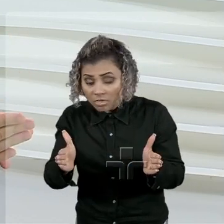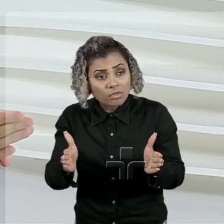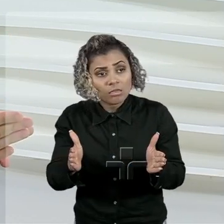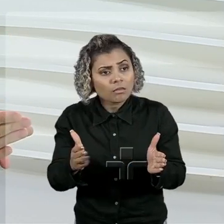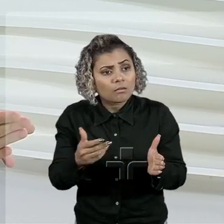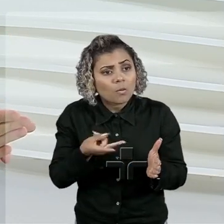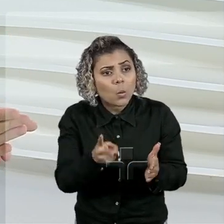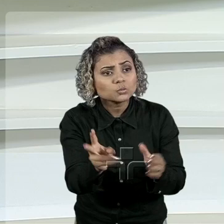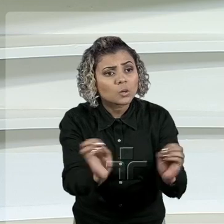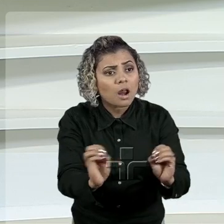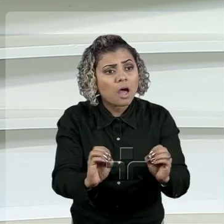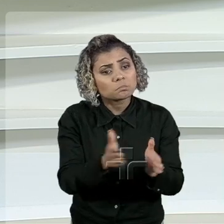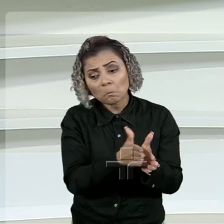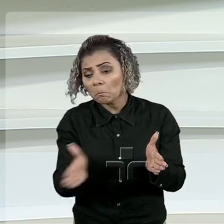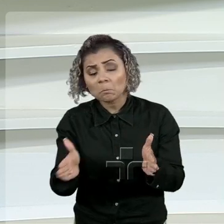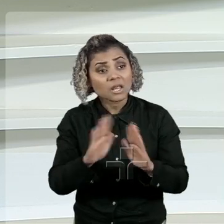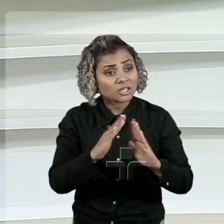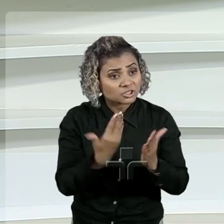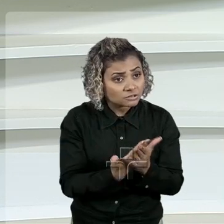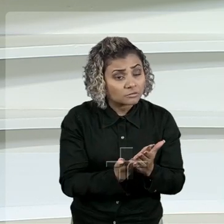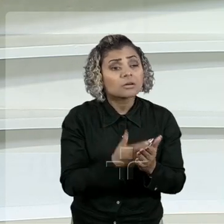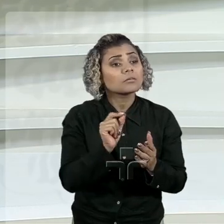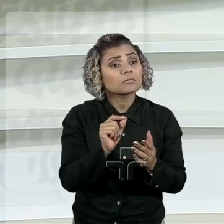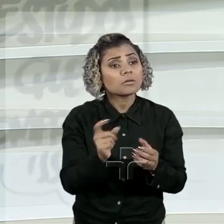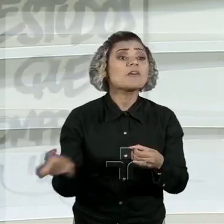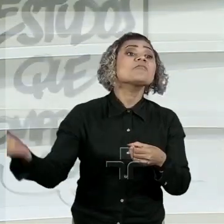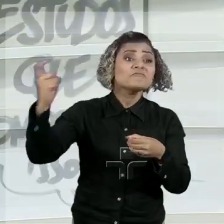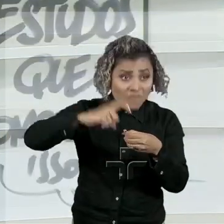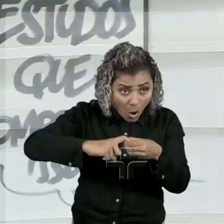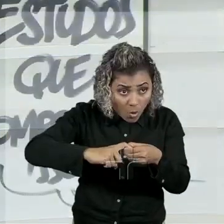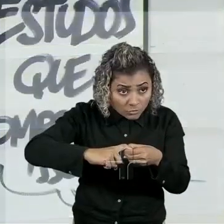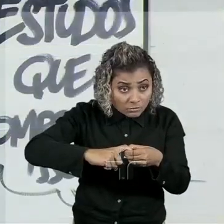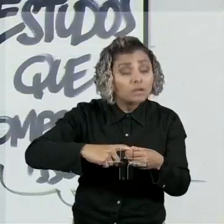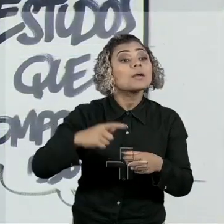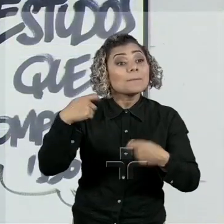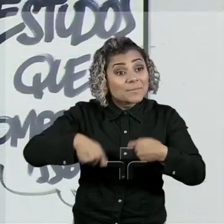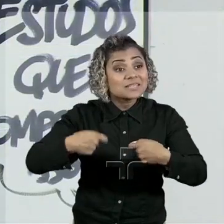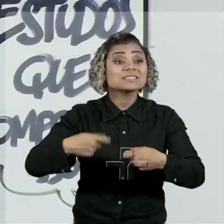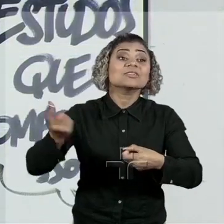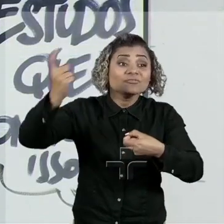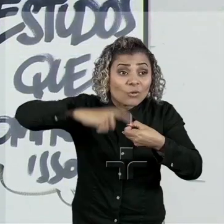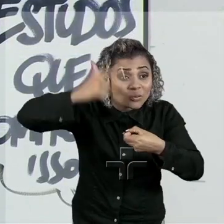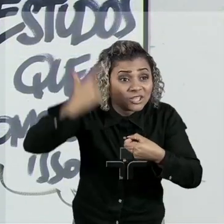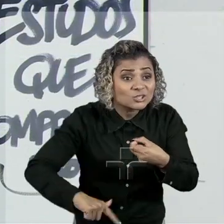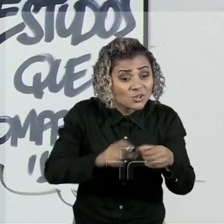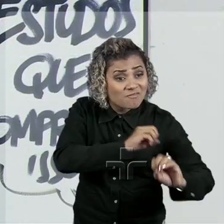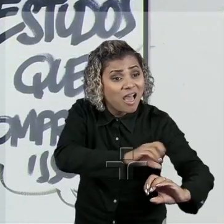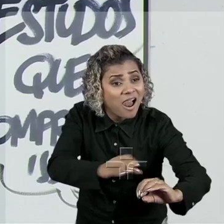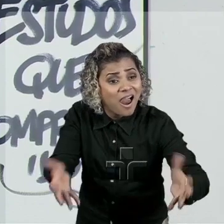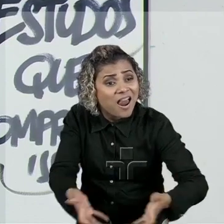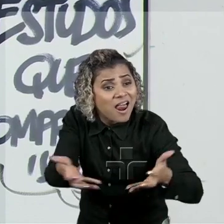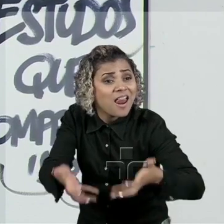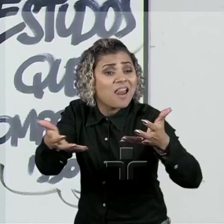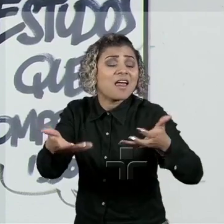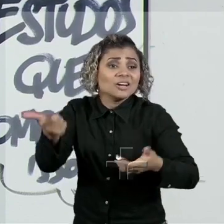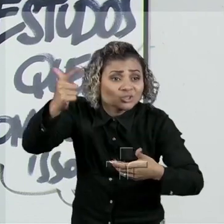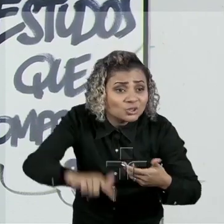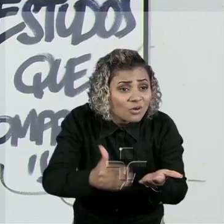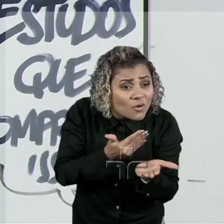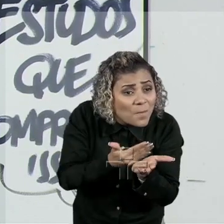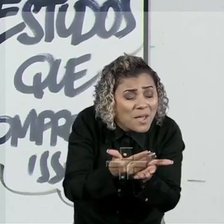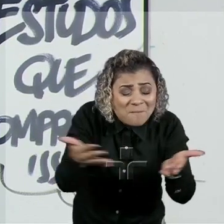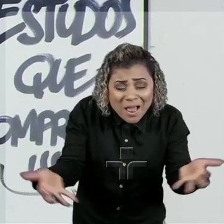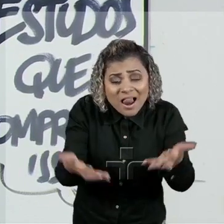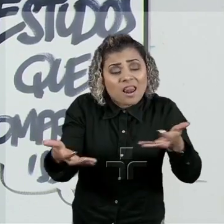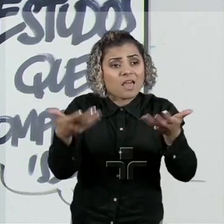continuidade disso com a família, a escola, quando volta, precisa retornar processos anteriores para fazer a